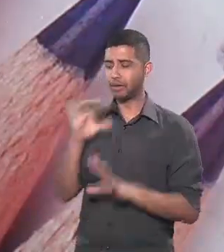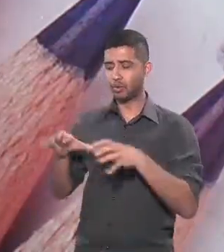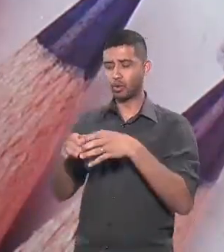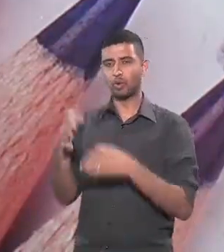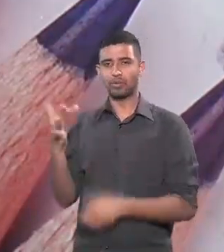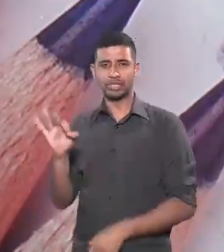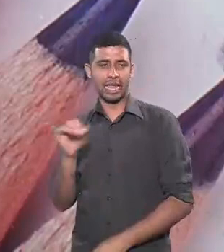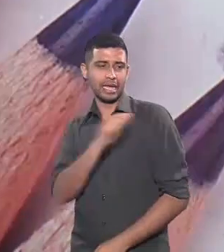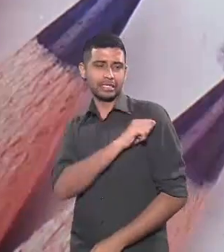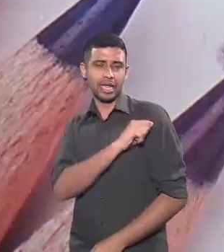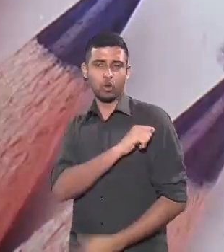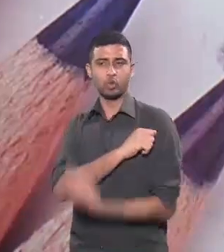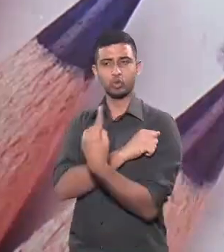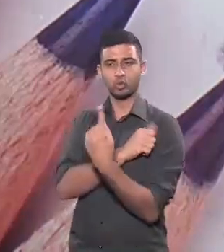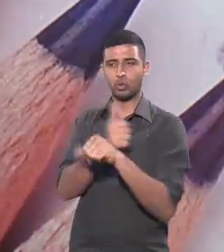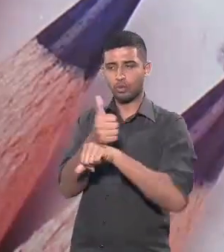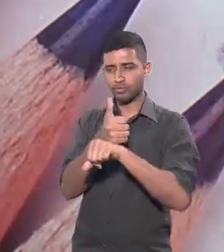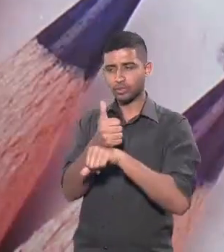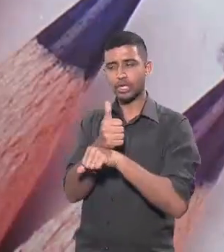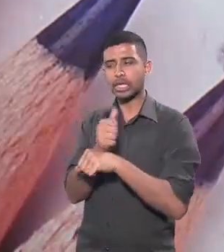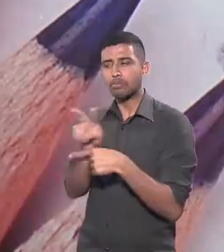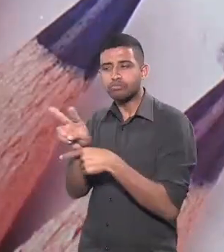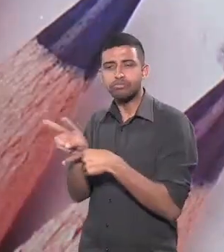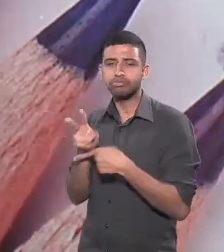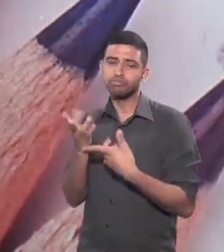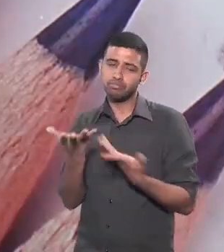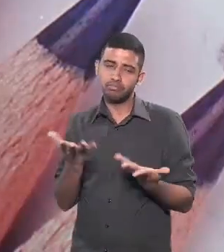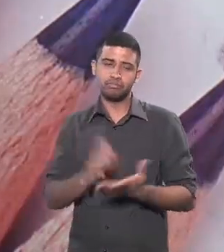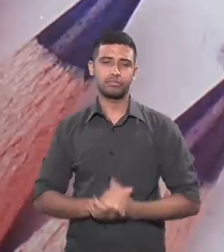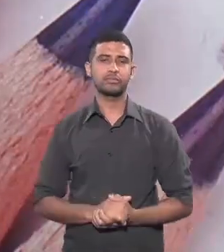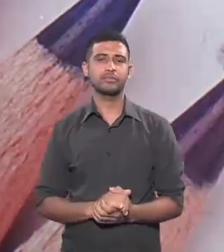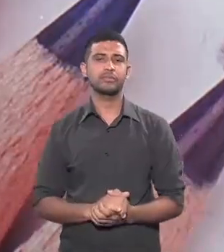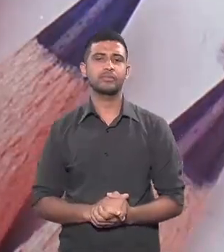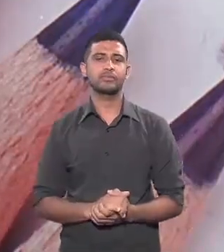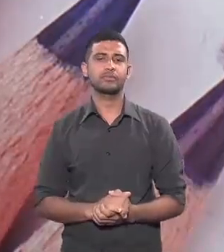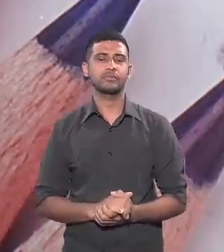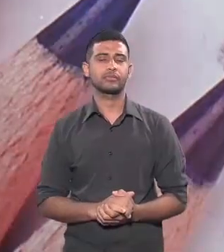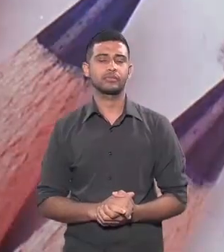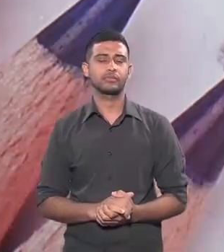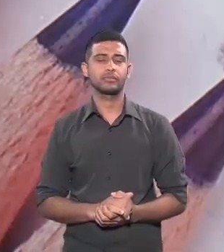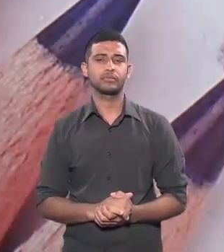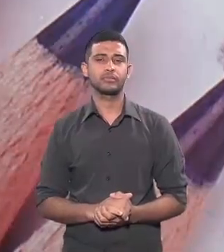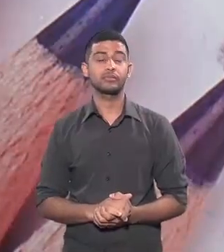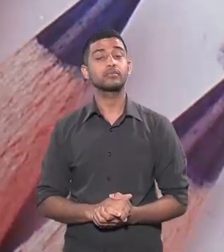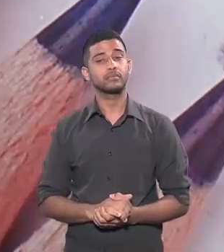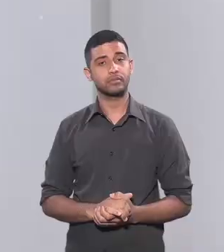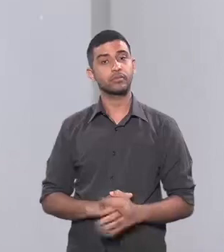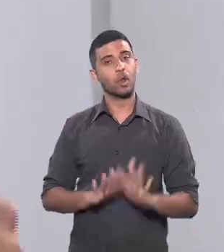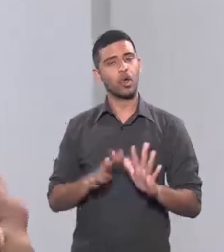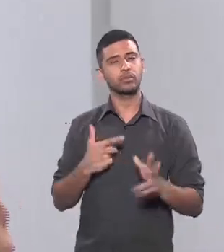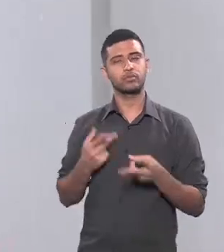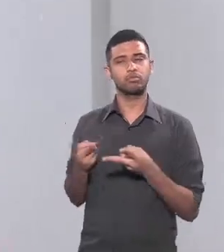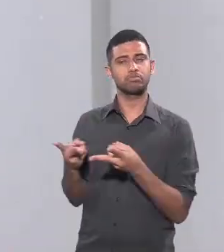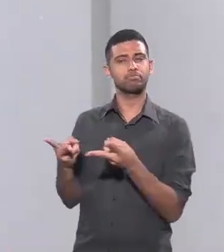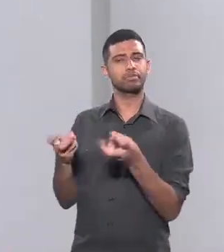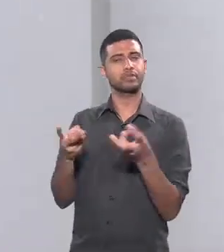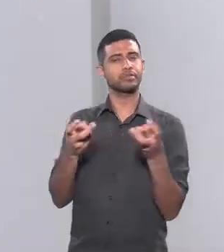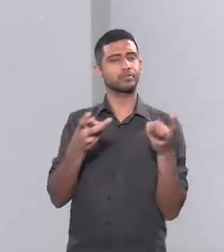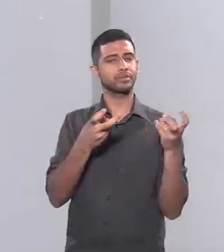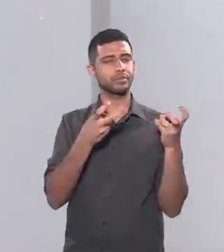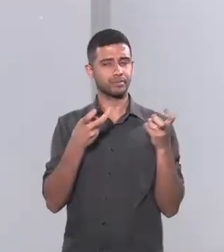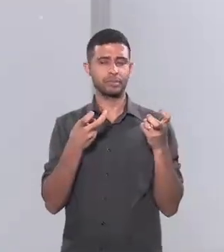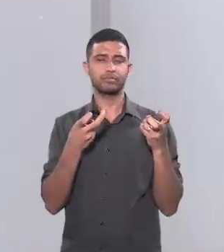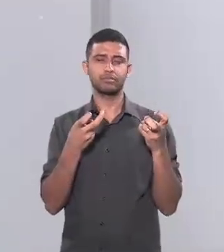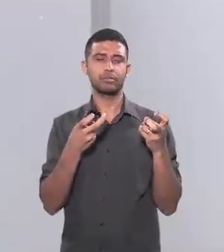Cada, sei lá, 10 alunos, um profissional, não sei. Sim. E aí, eu queria que você falasse... O que normalmente a gente tem